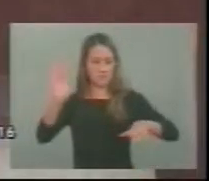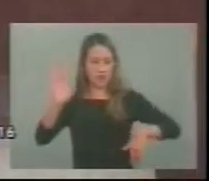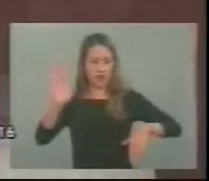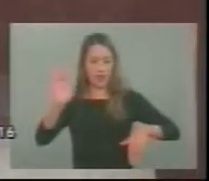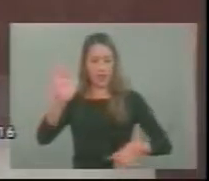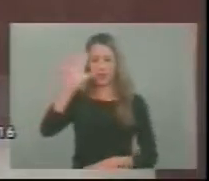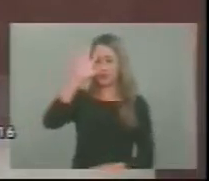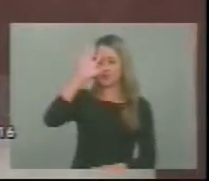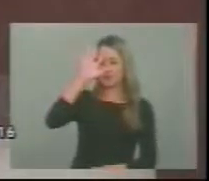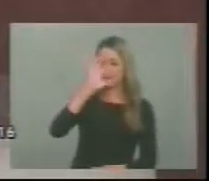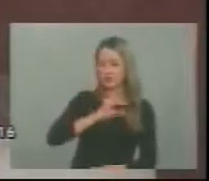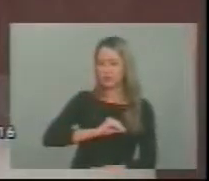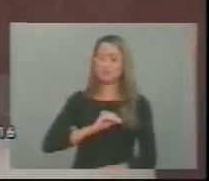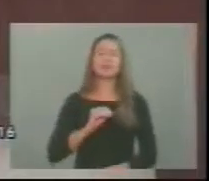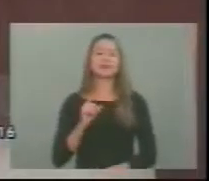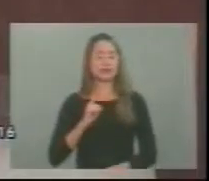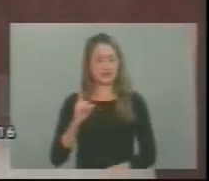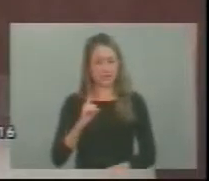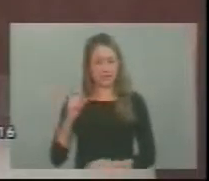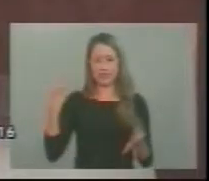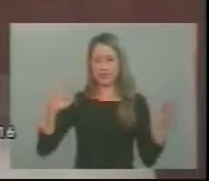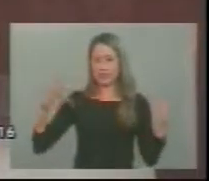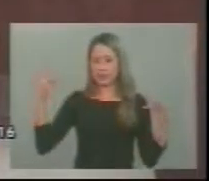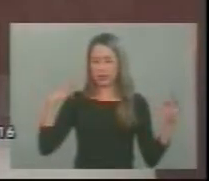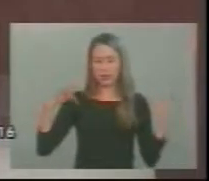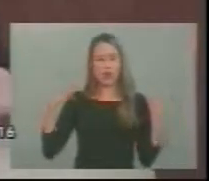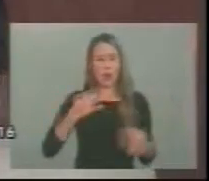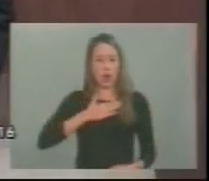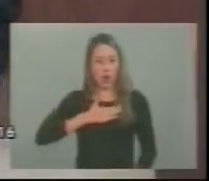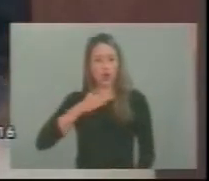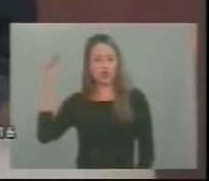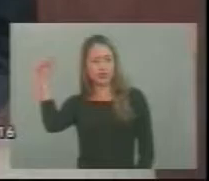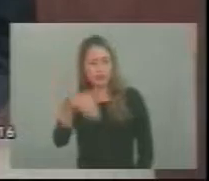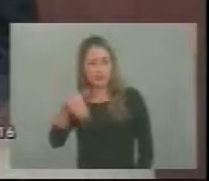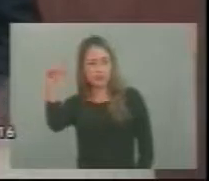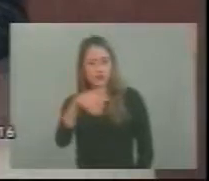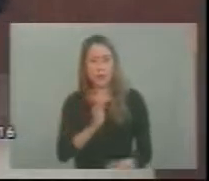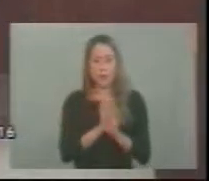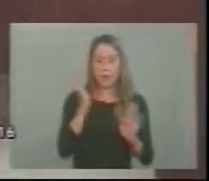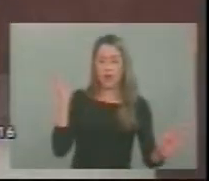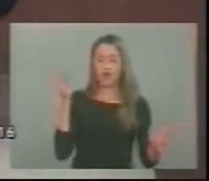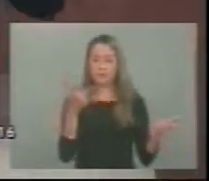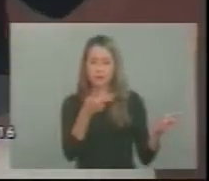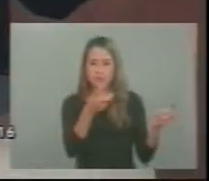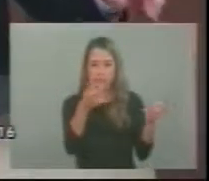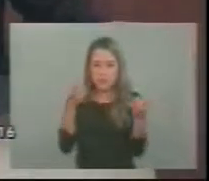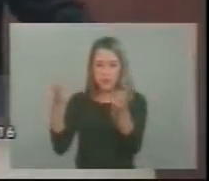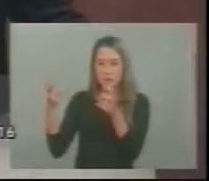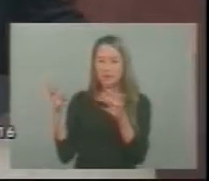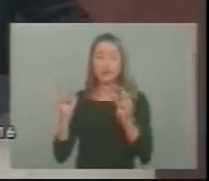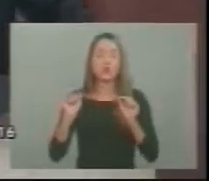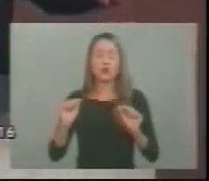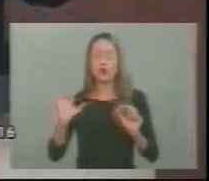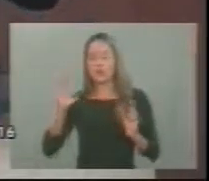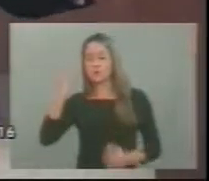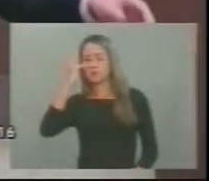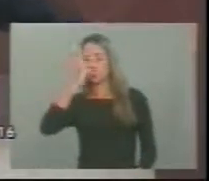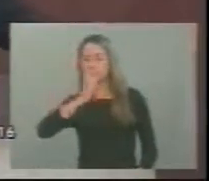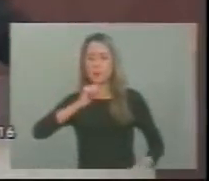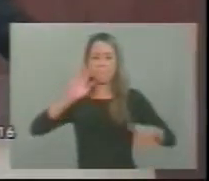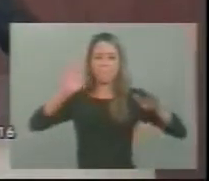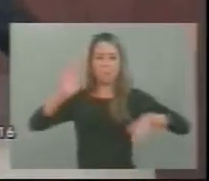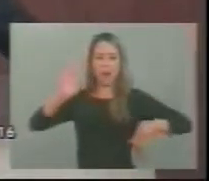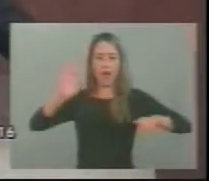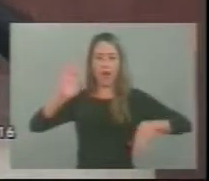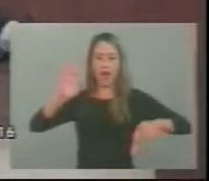risco comunidades tradicionais no estado. O parlamentar criticou a maneira violenta, segundo ele, com que teria sido tratada